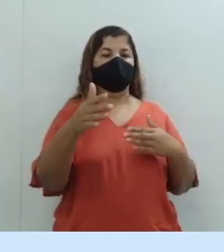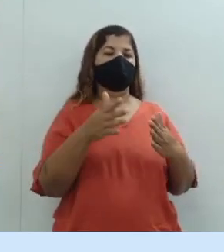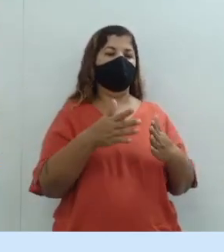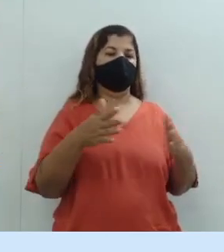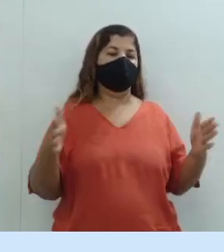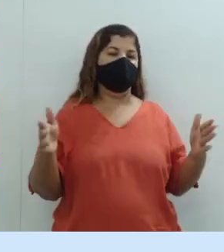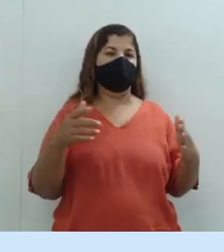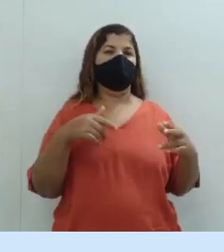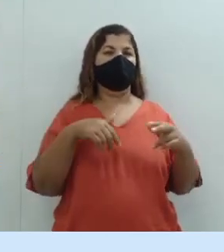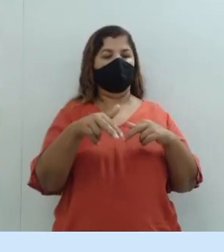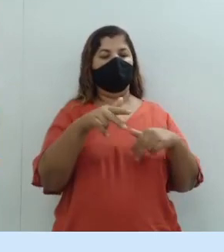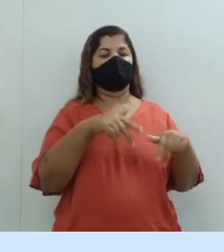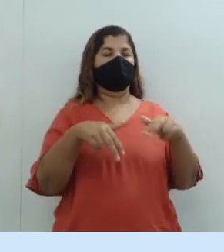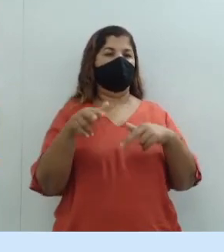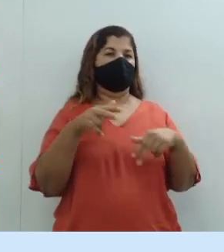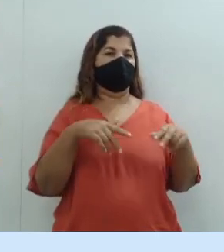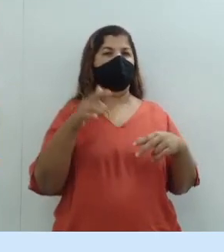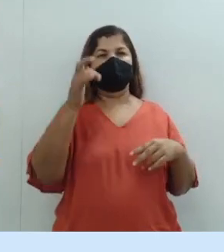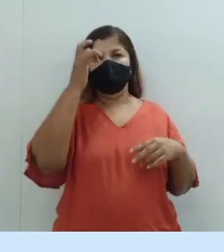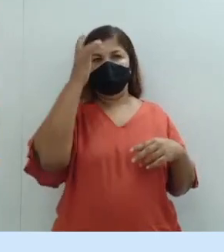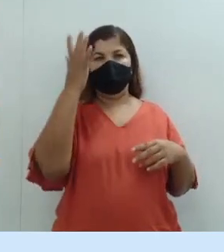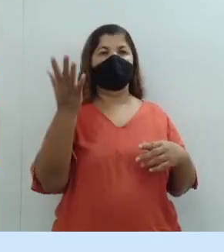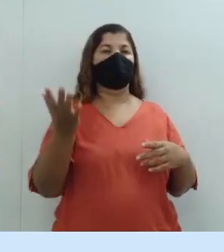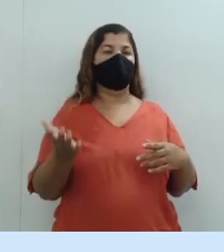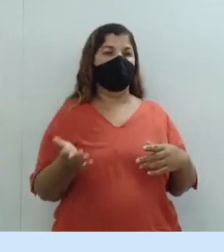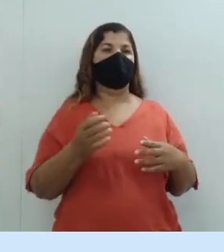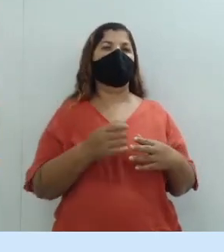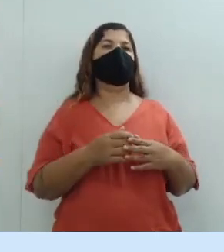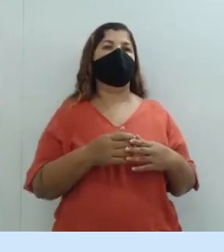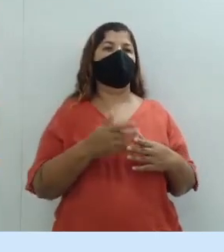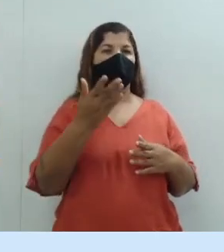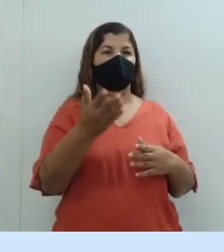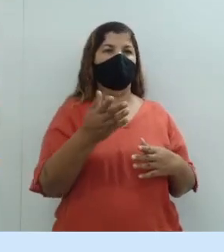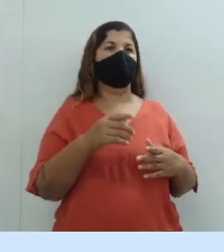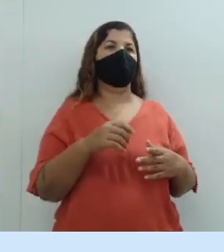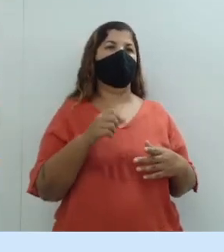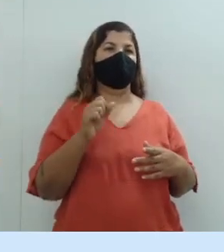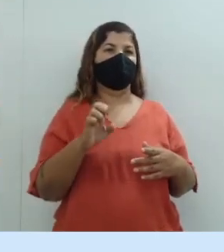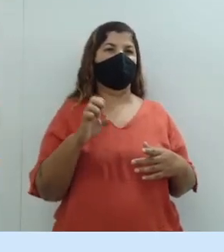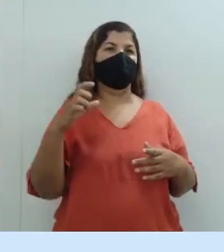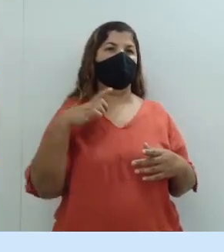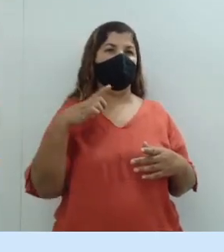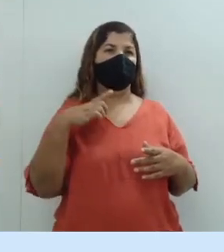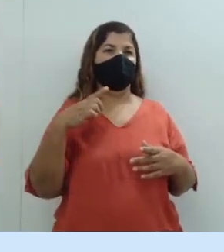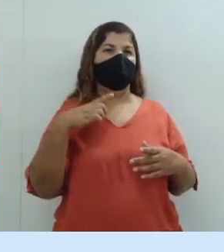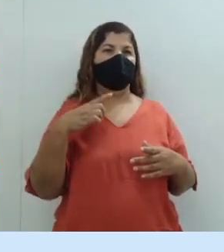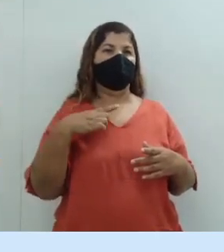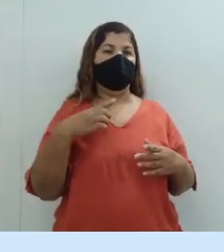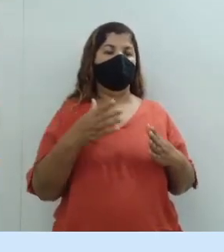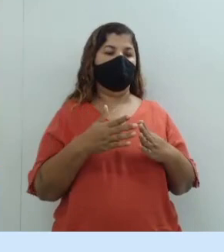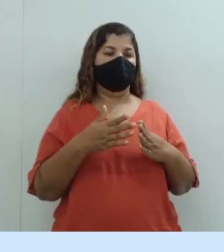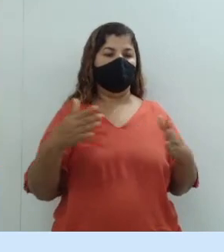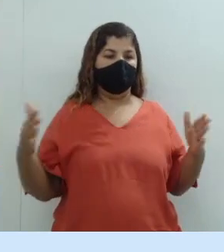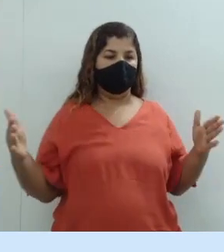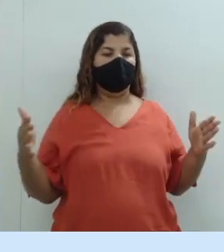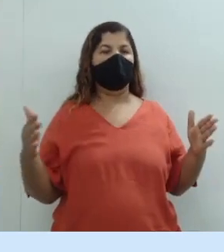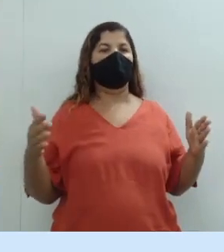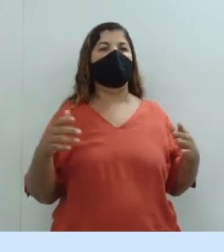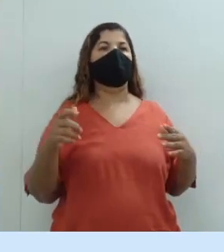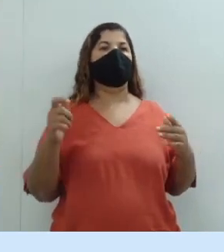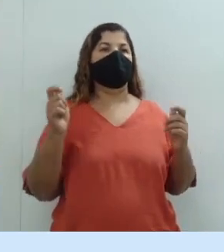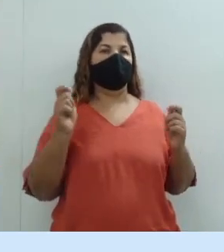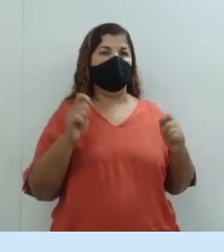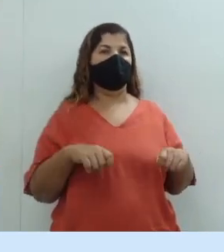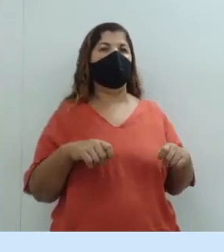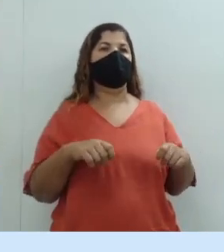consigo transitar com mais facilidade. Então, nesse caso aí, quando eu tenho quanto maior o comprimento, maior vai ser a